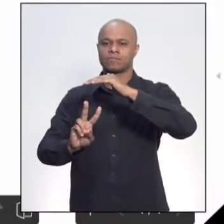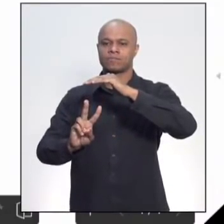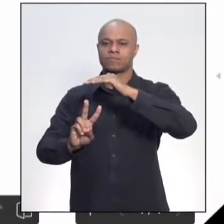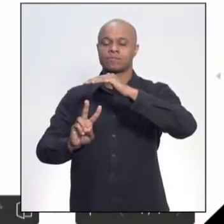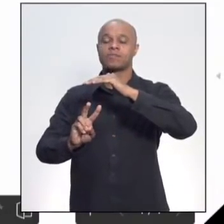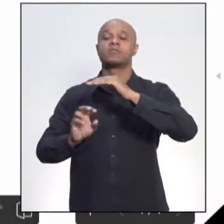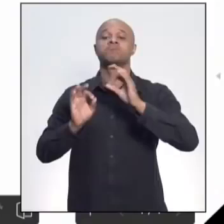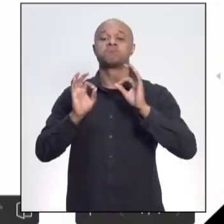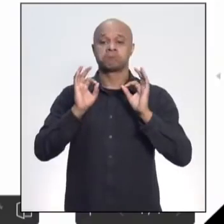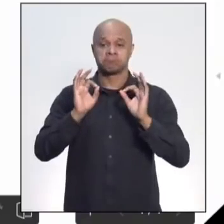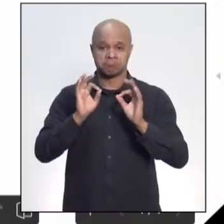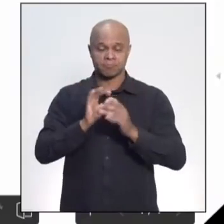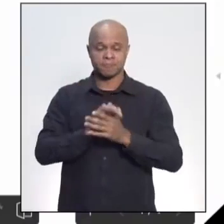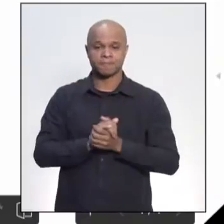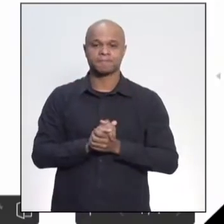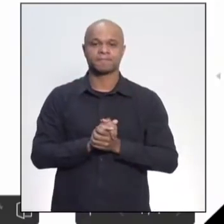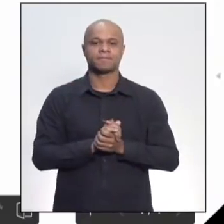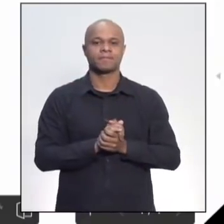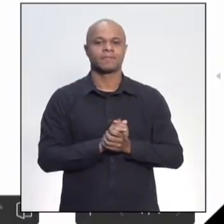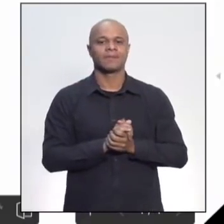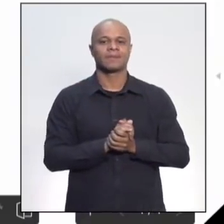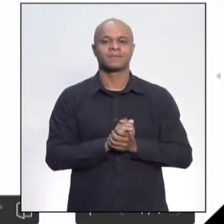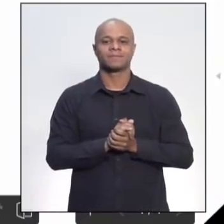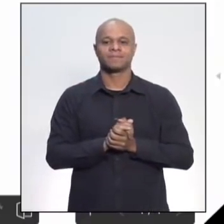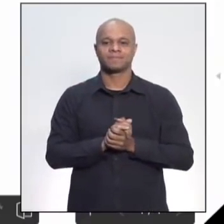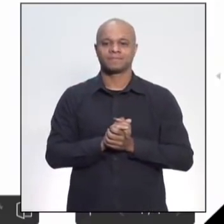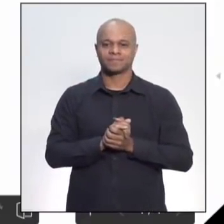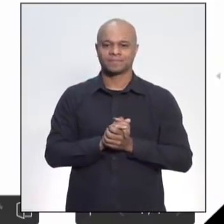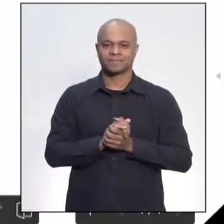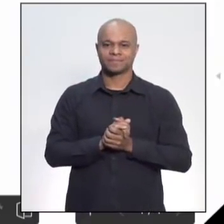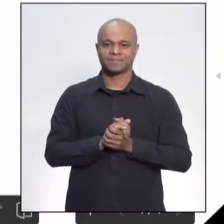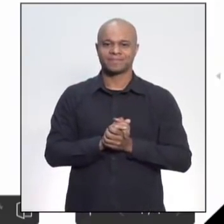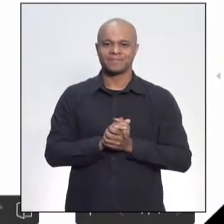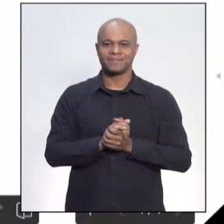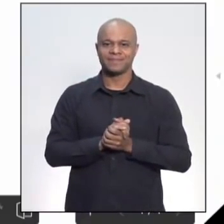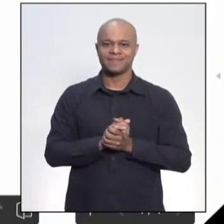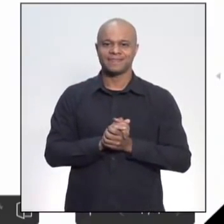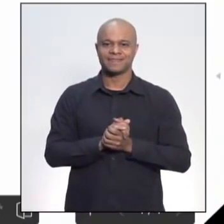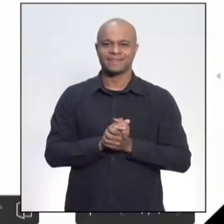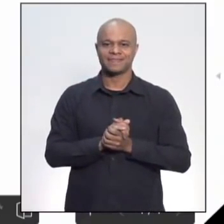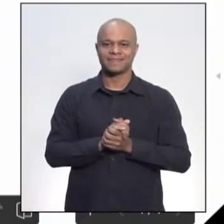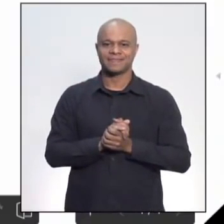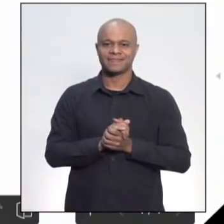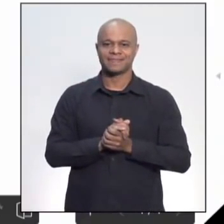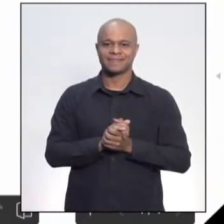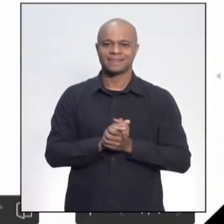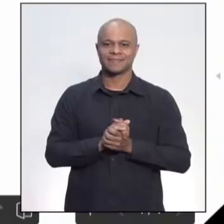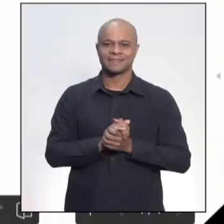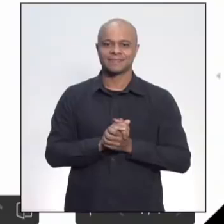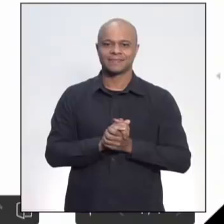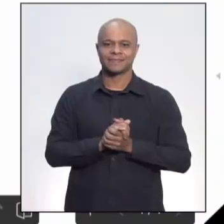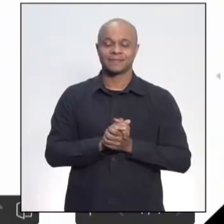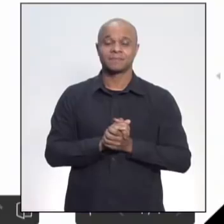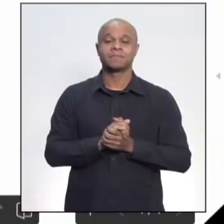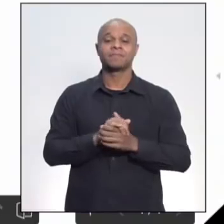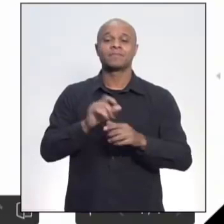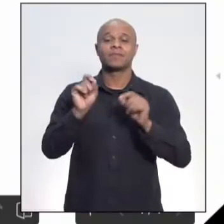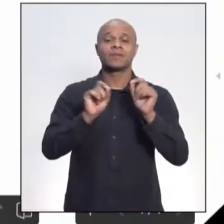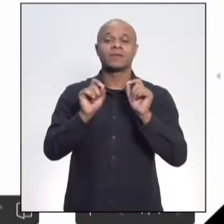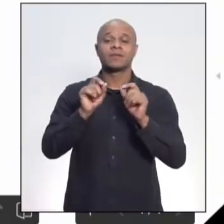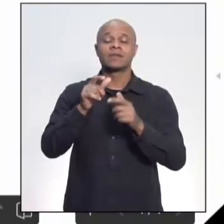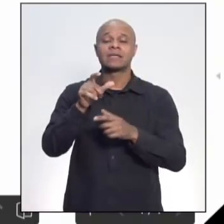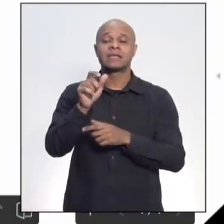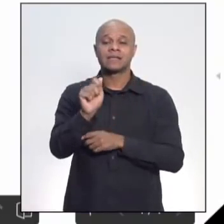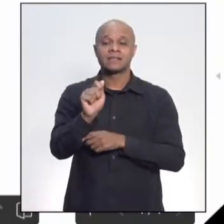Então, calmamente. Não vou pôr para baixo, porque senão não vai dar para enxergar. Então, calmamente, quem é o valor do